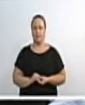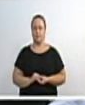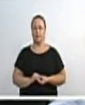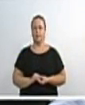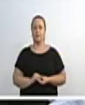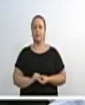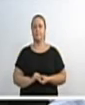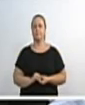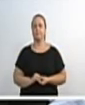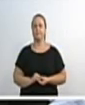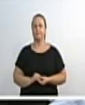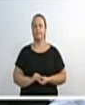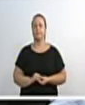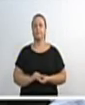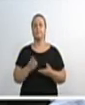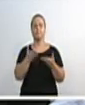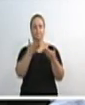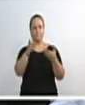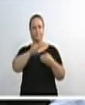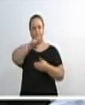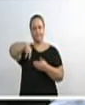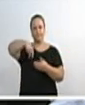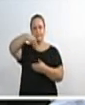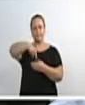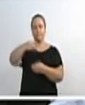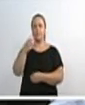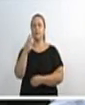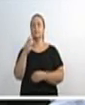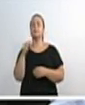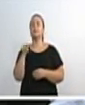Vossa Excelência dispõe de 3 minutos, vereador Ito.